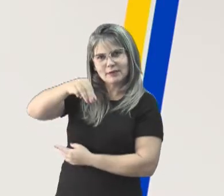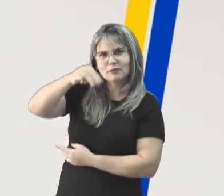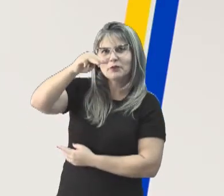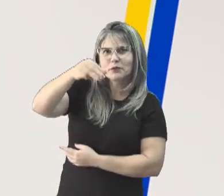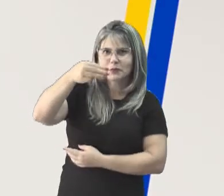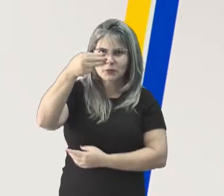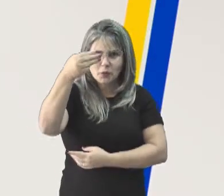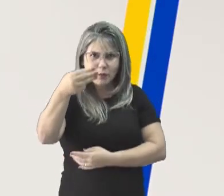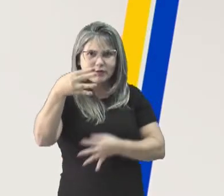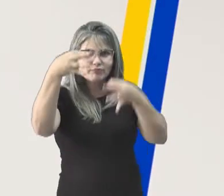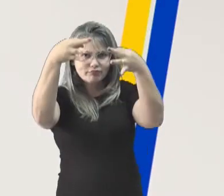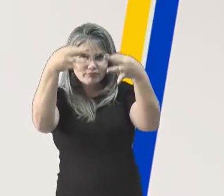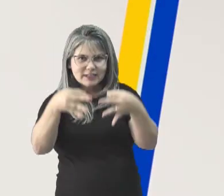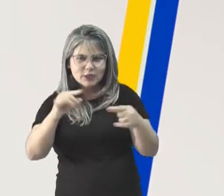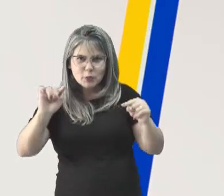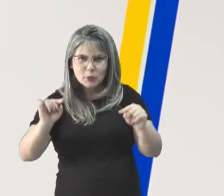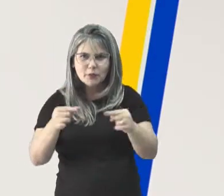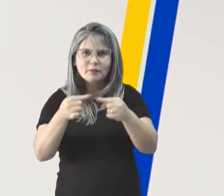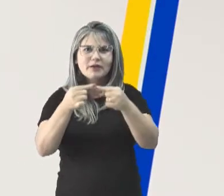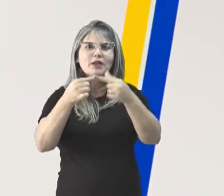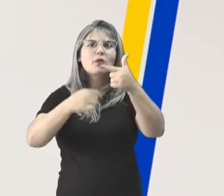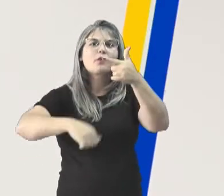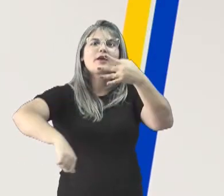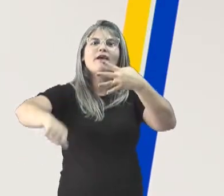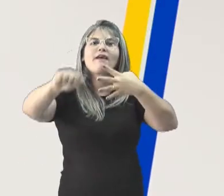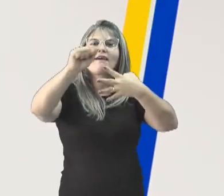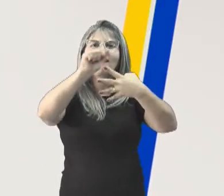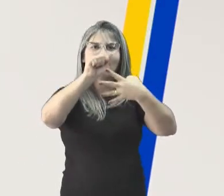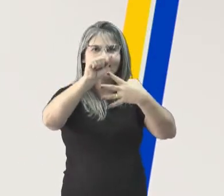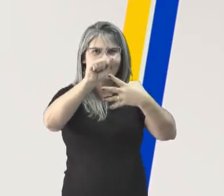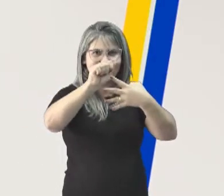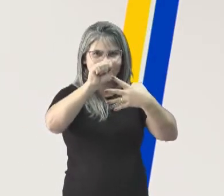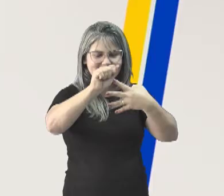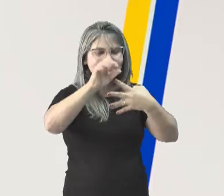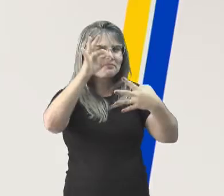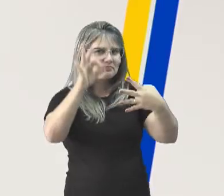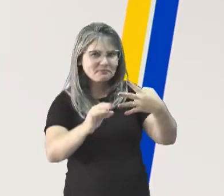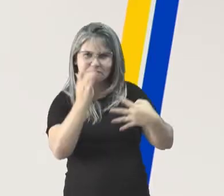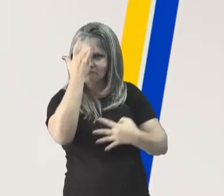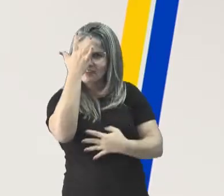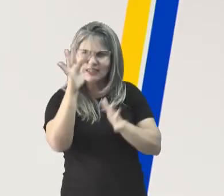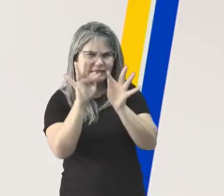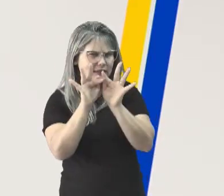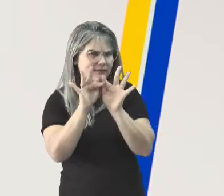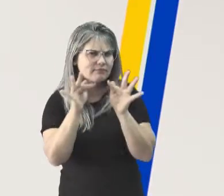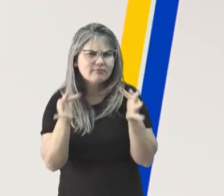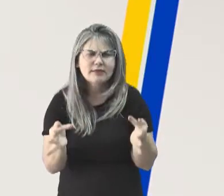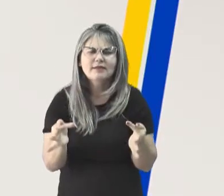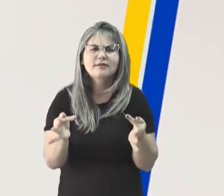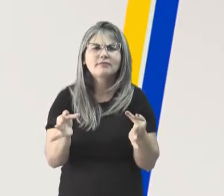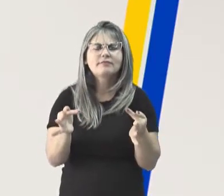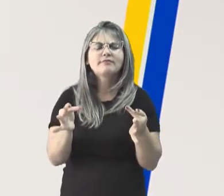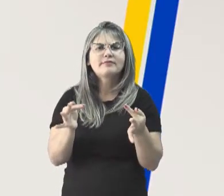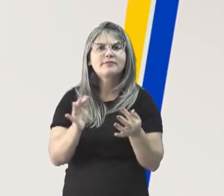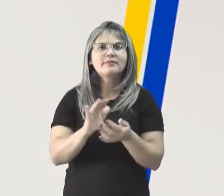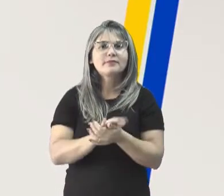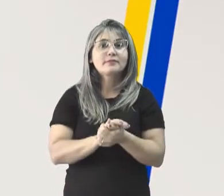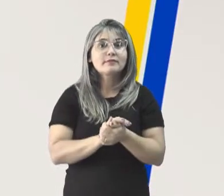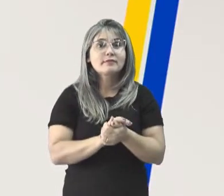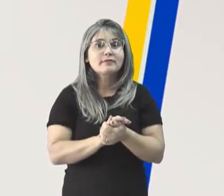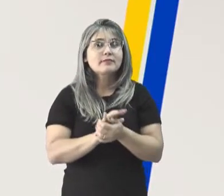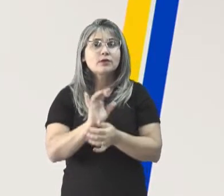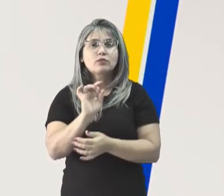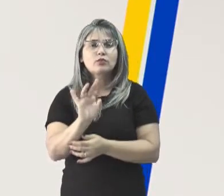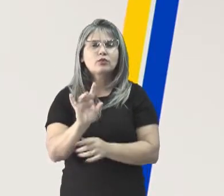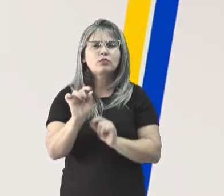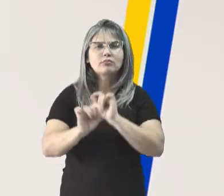correta, letra A. Então, gente, questão fácil, simples, sem muito problema, certo? Apenas você se ligar